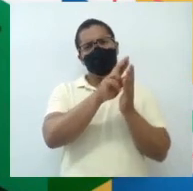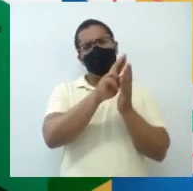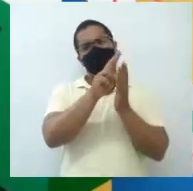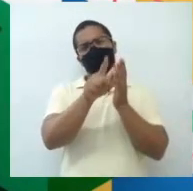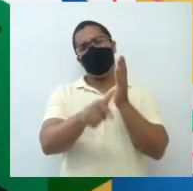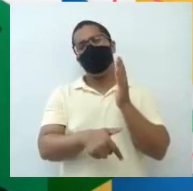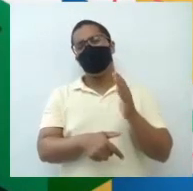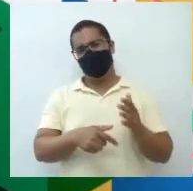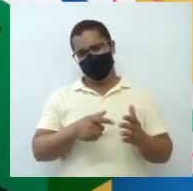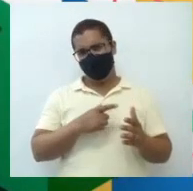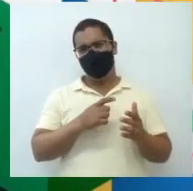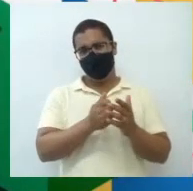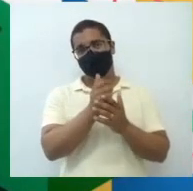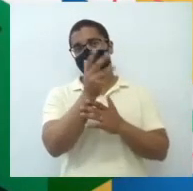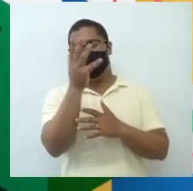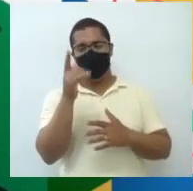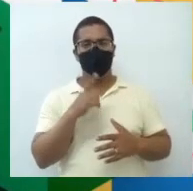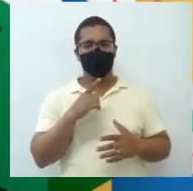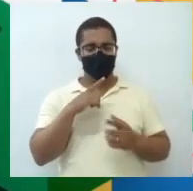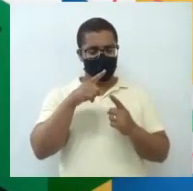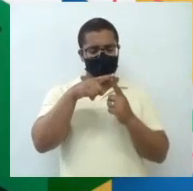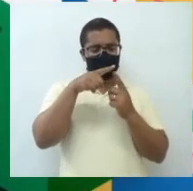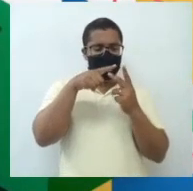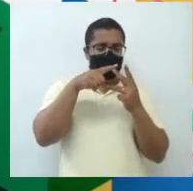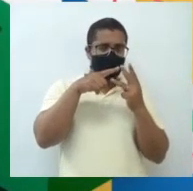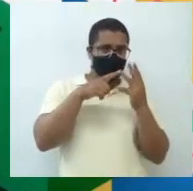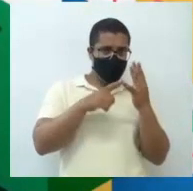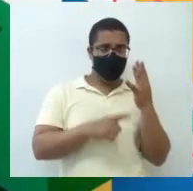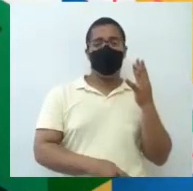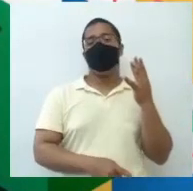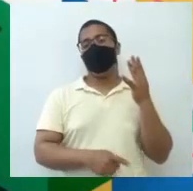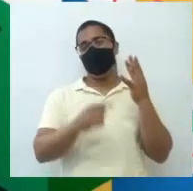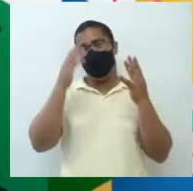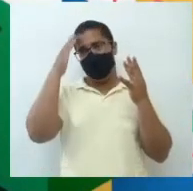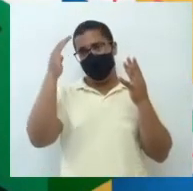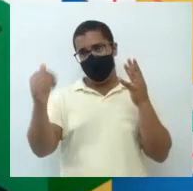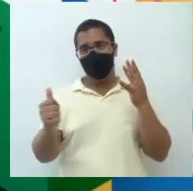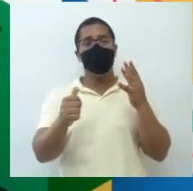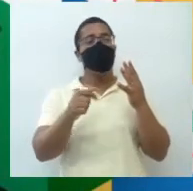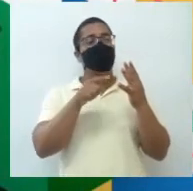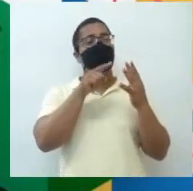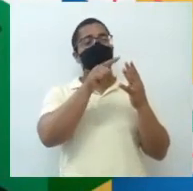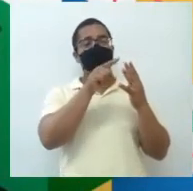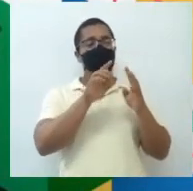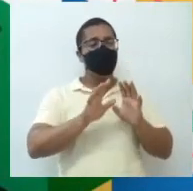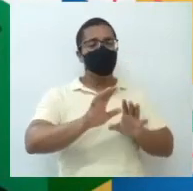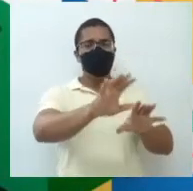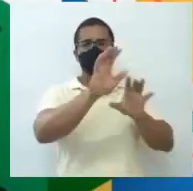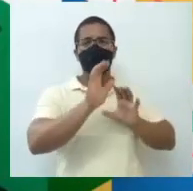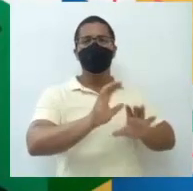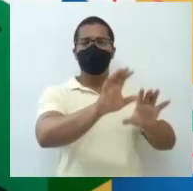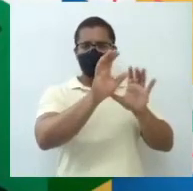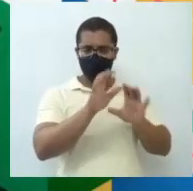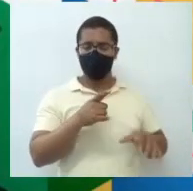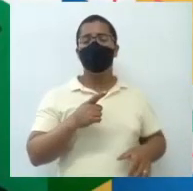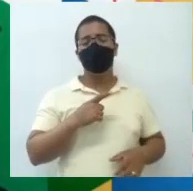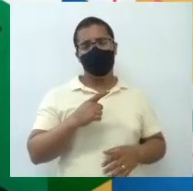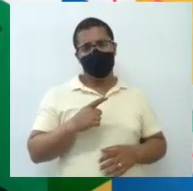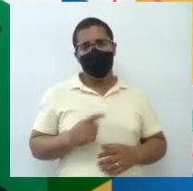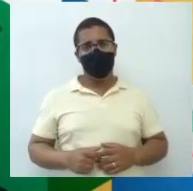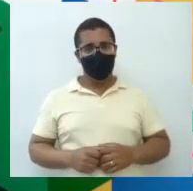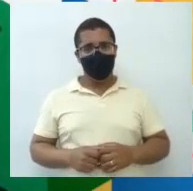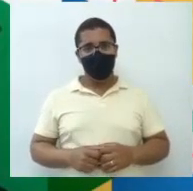pensar em pelo mente em pelo menos quatro pensadores que influenciaram de forma direta direta é a